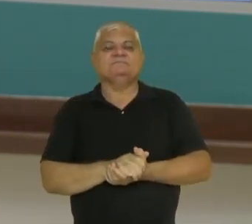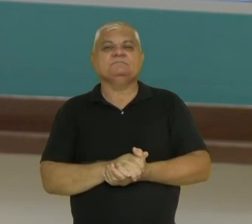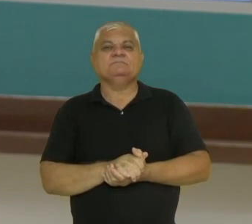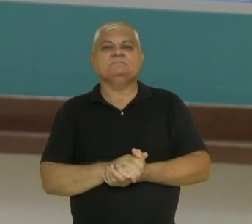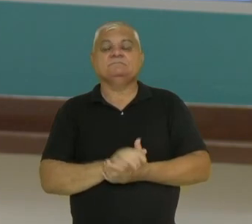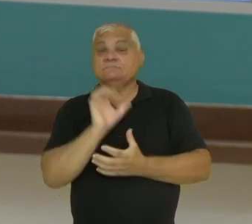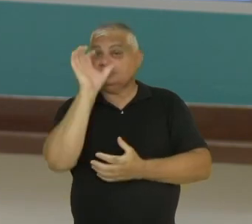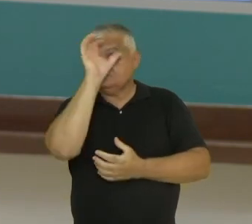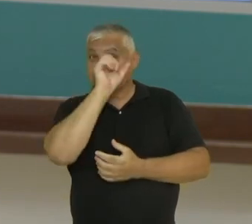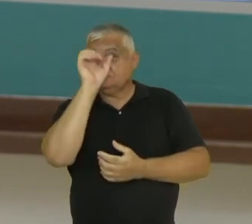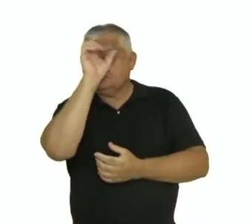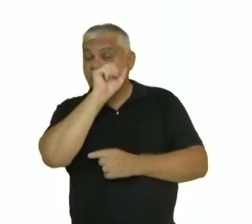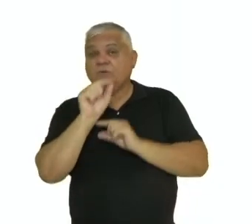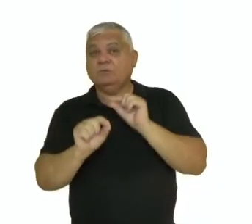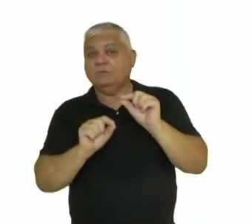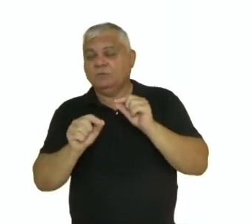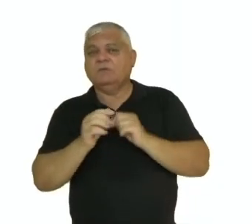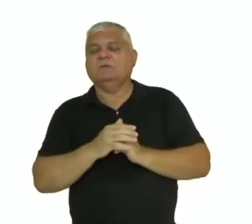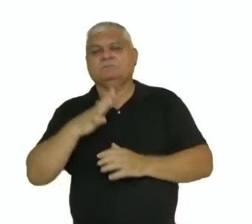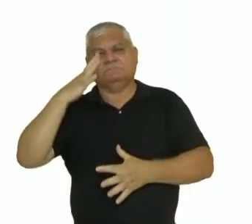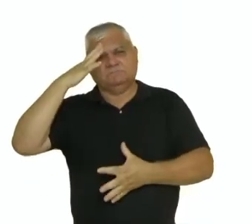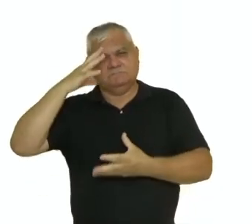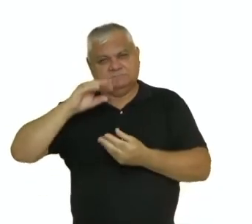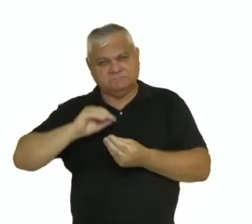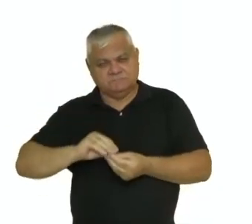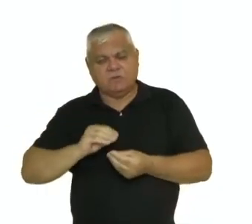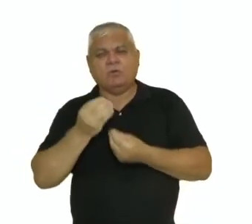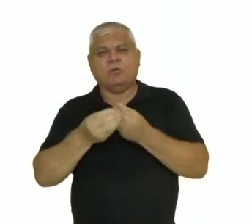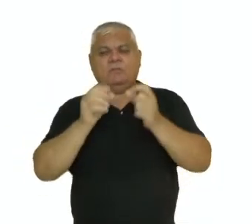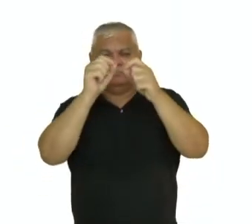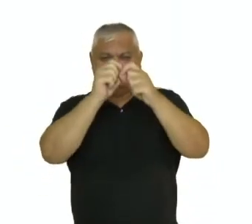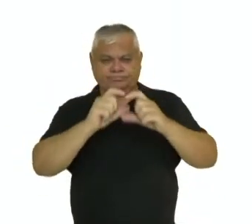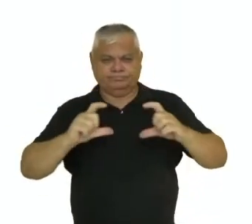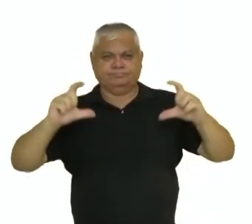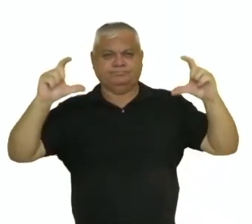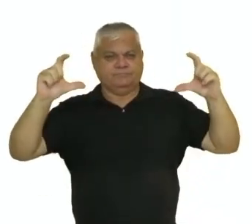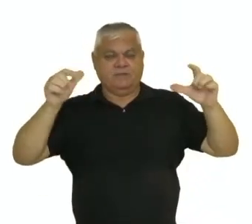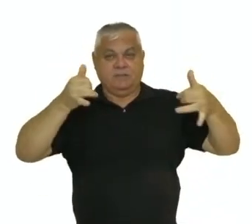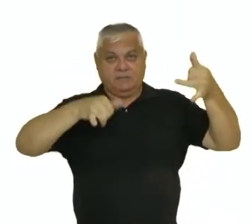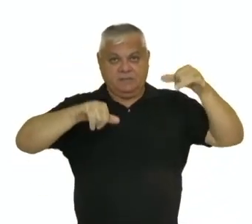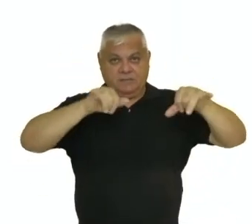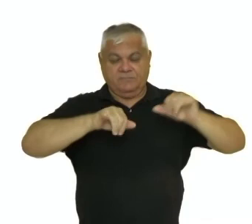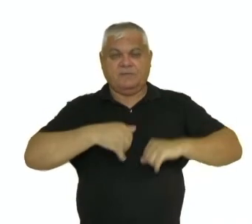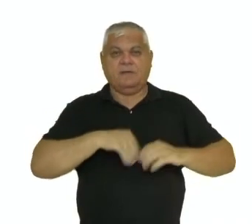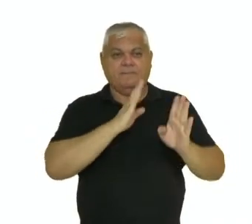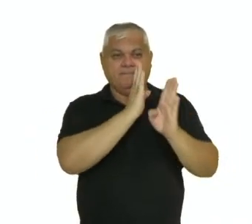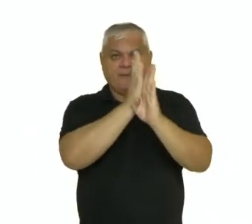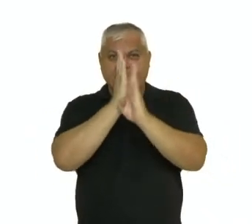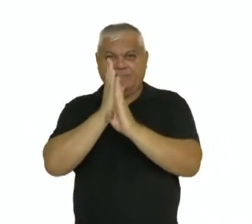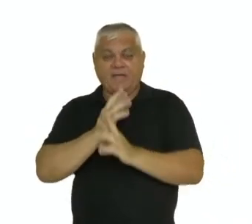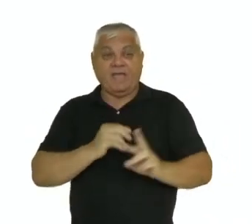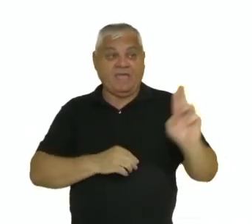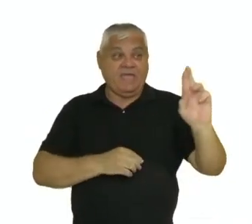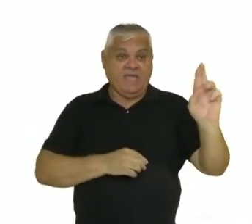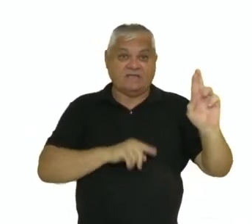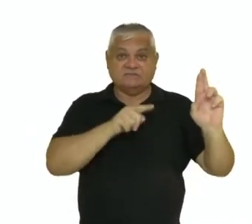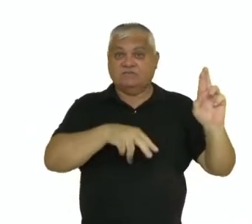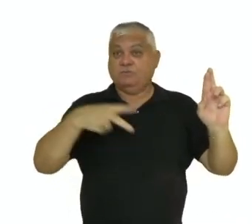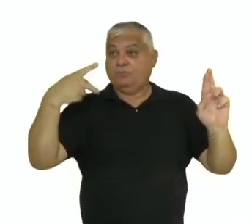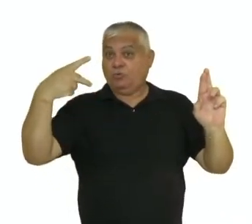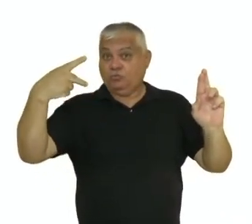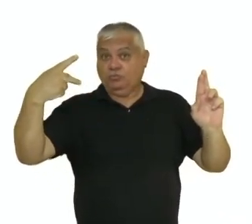O que estudamos nessa aula? Compreendemos a escrita de uma equação química, identificamos quem são os reagentes e quem são os